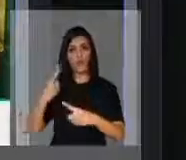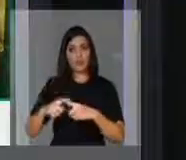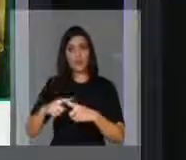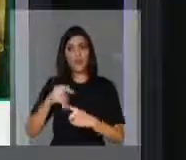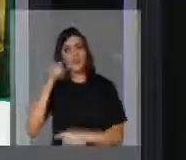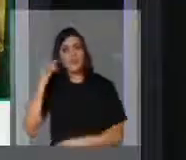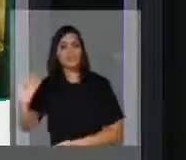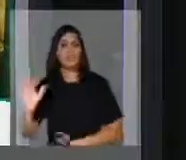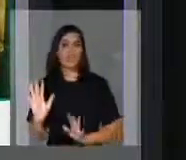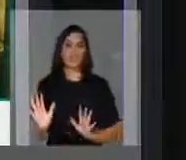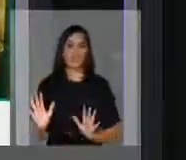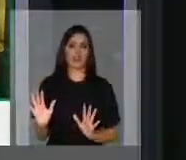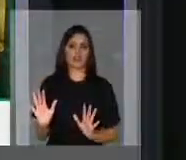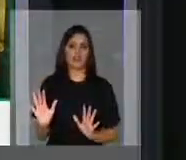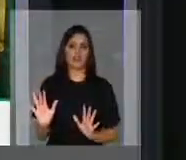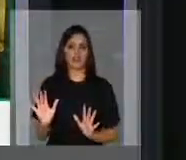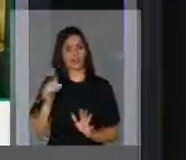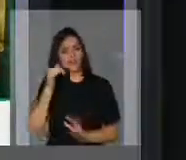de iniciativa.